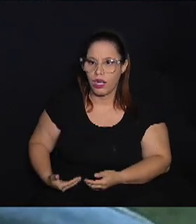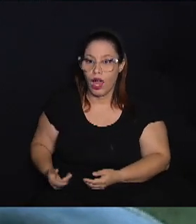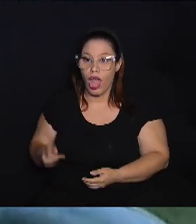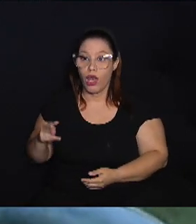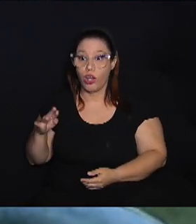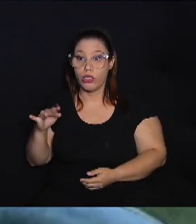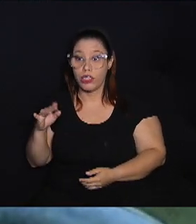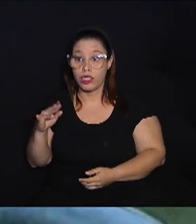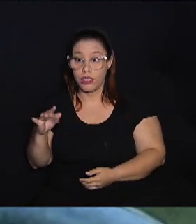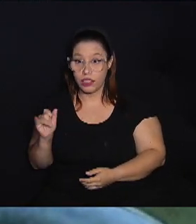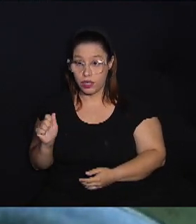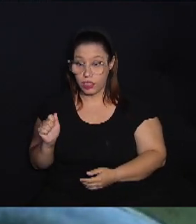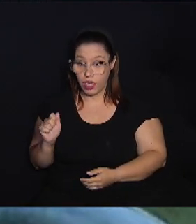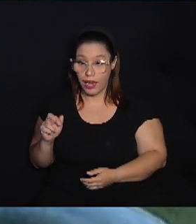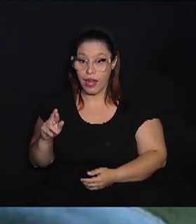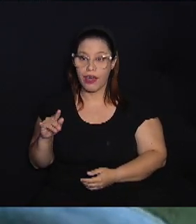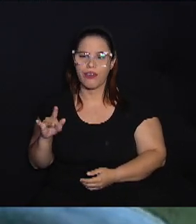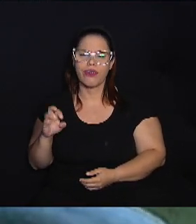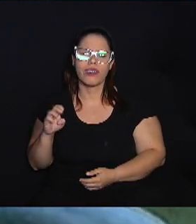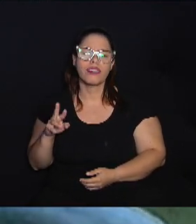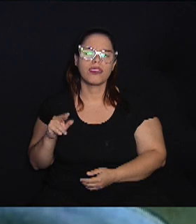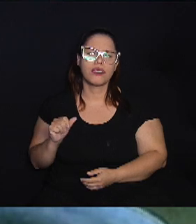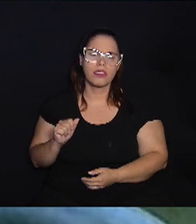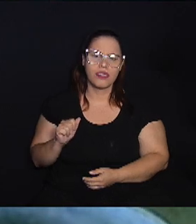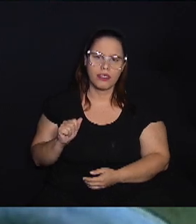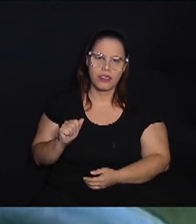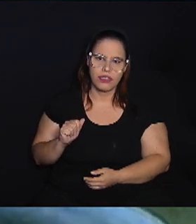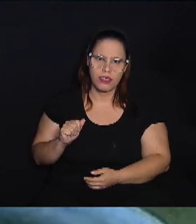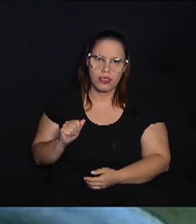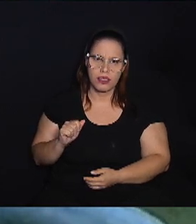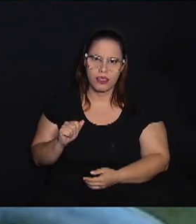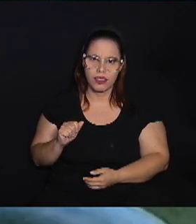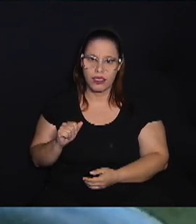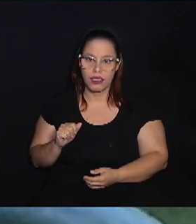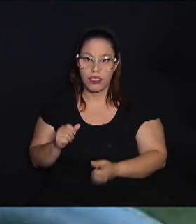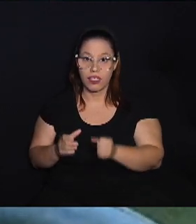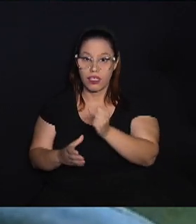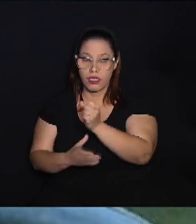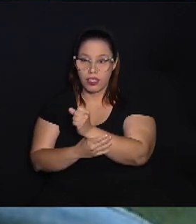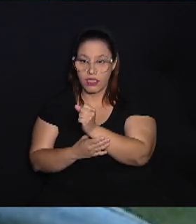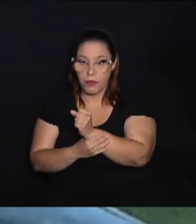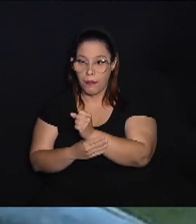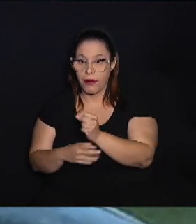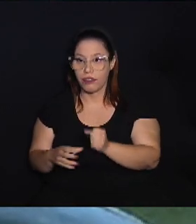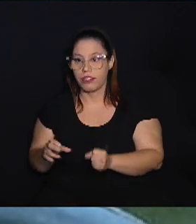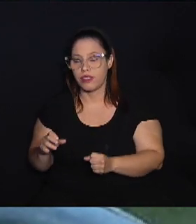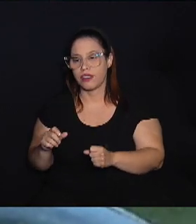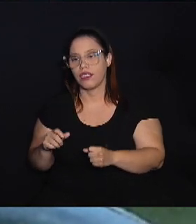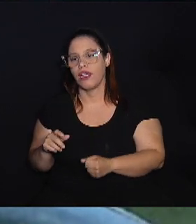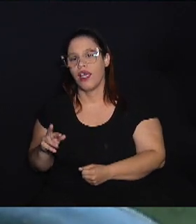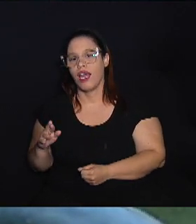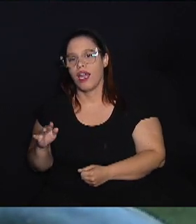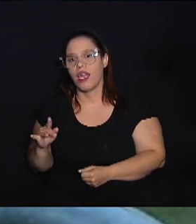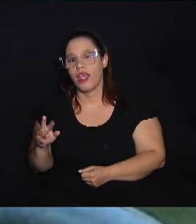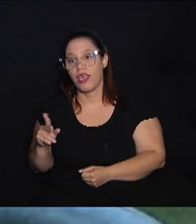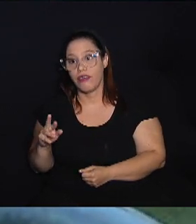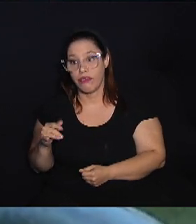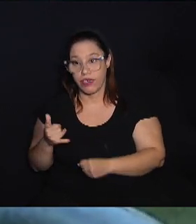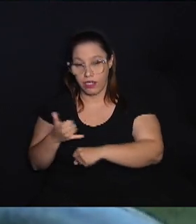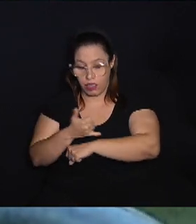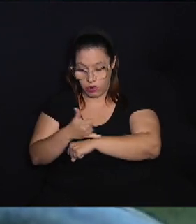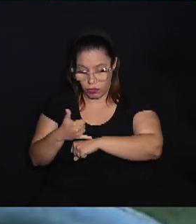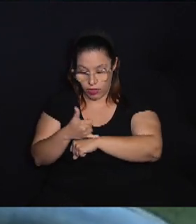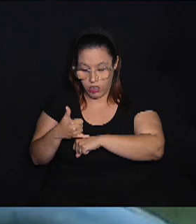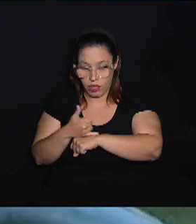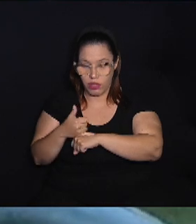embalagens de aço. Então a gente é um braço de logística reversa da ABAço, né, que é a Associação Brasileira do Aço, e aí